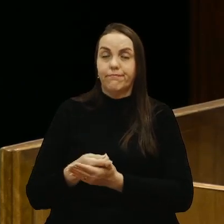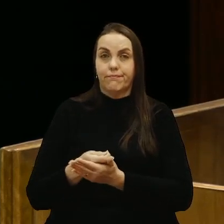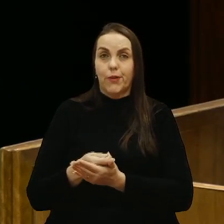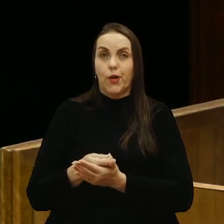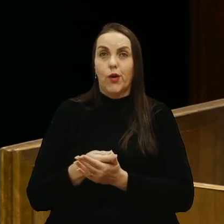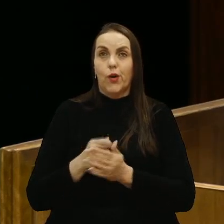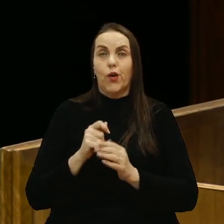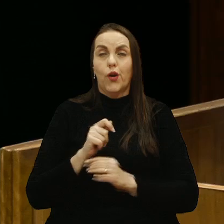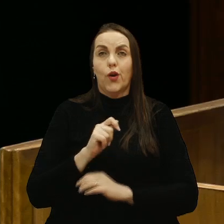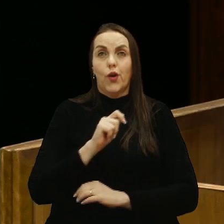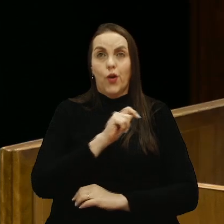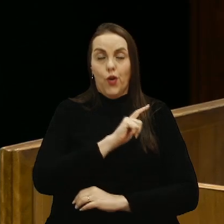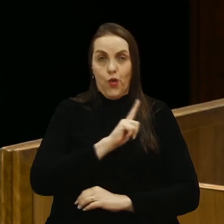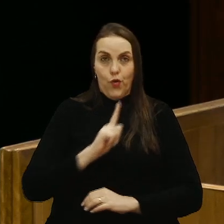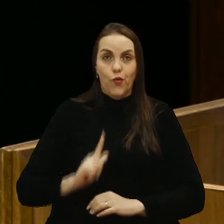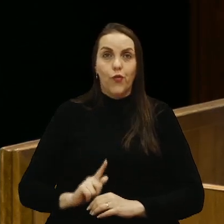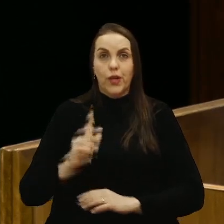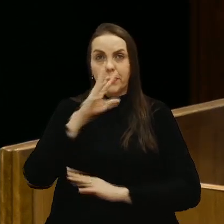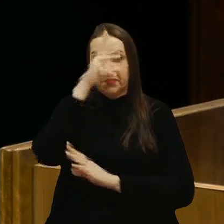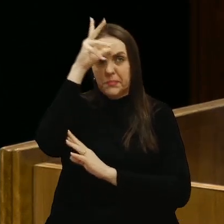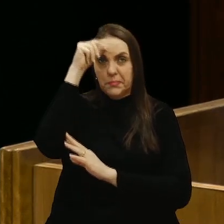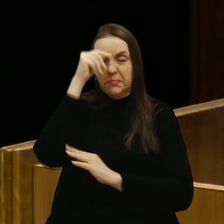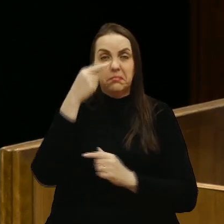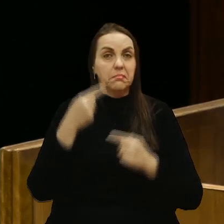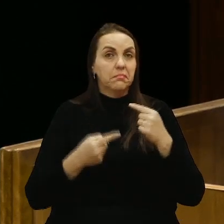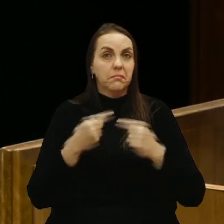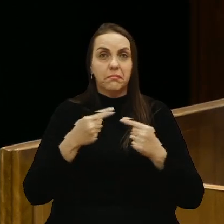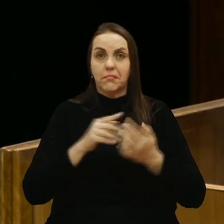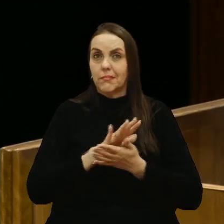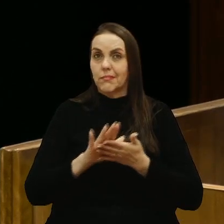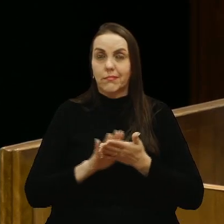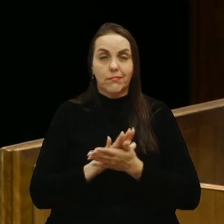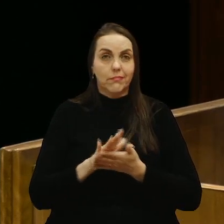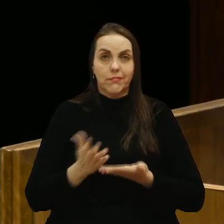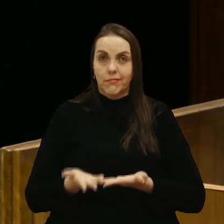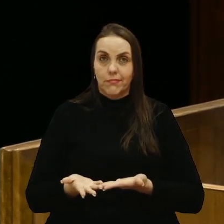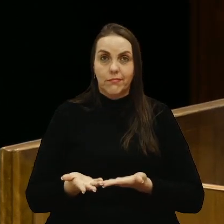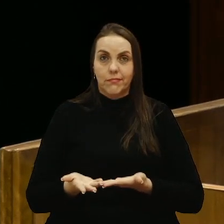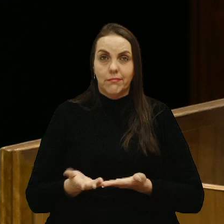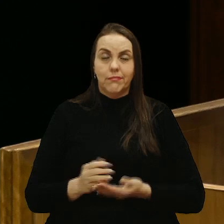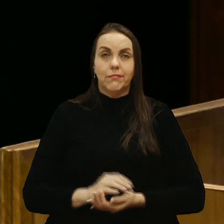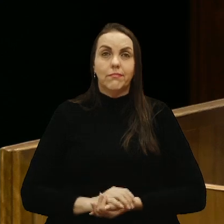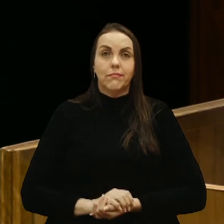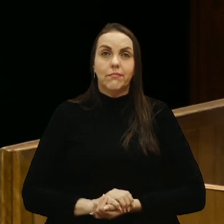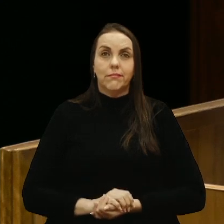afogadilho, tomada sem discussão,